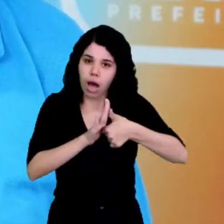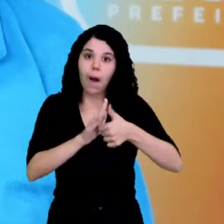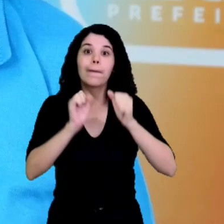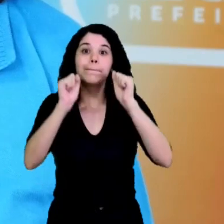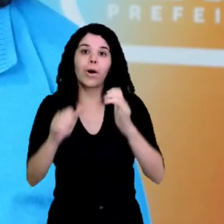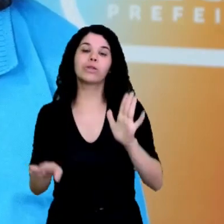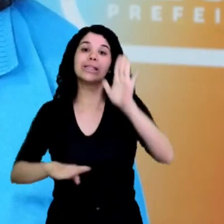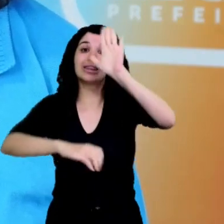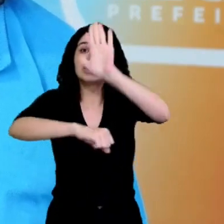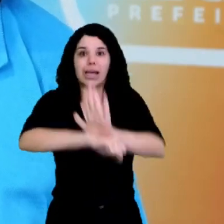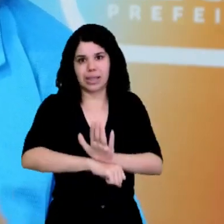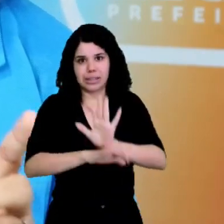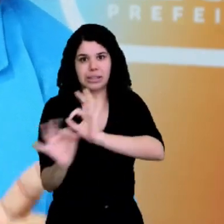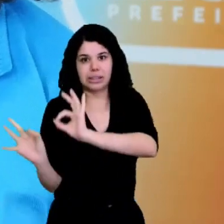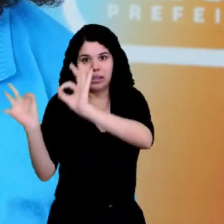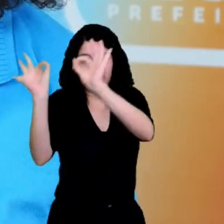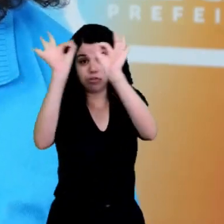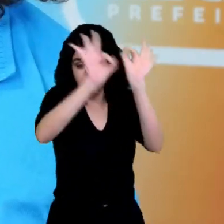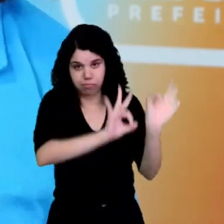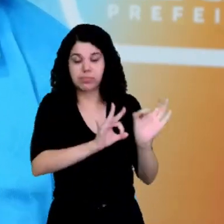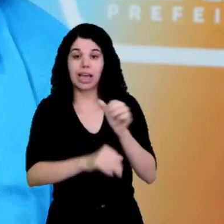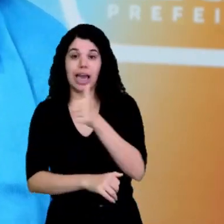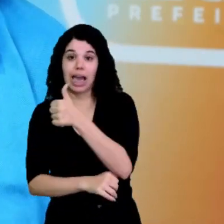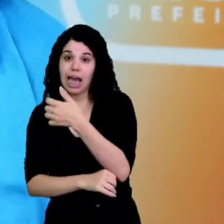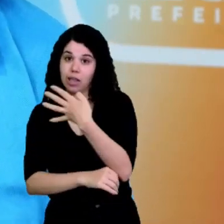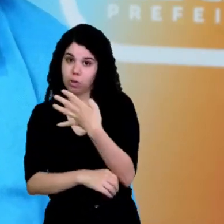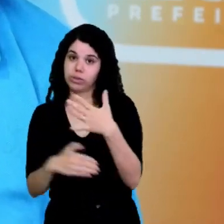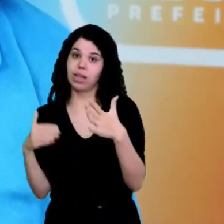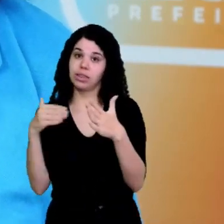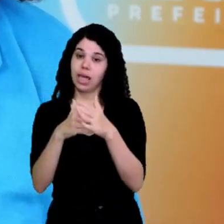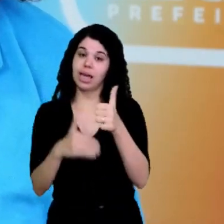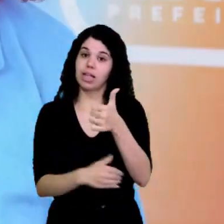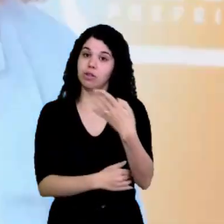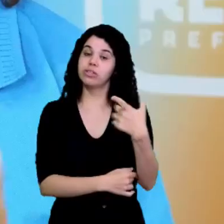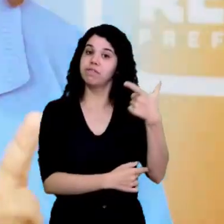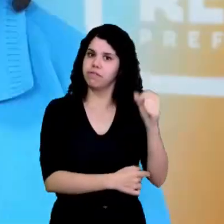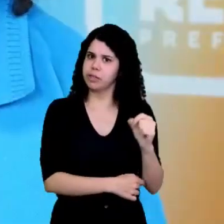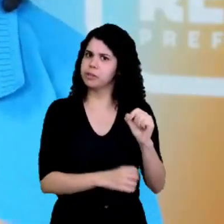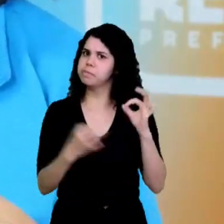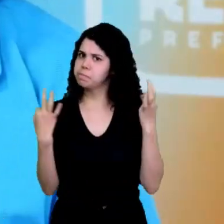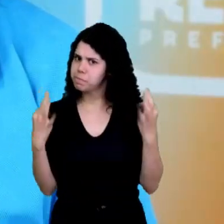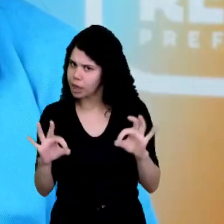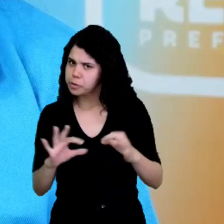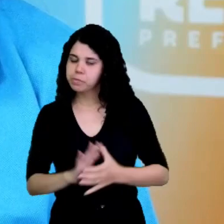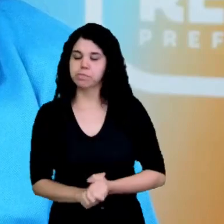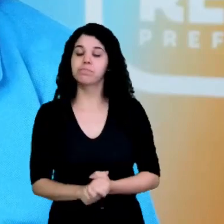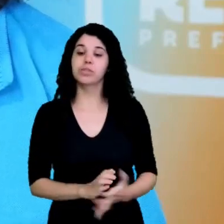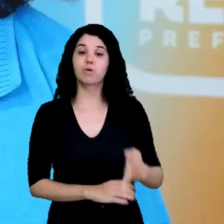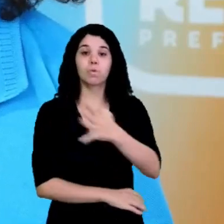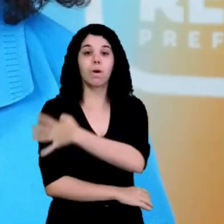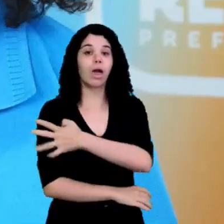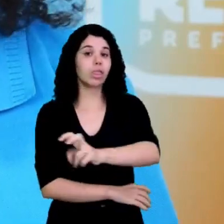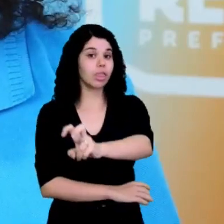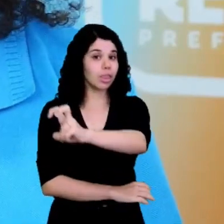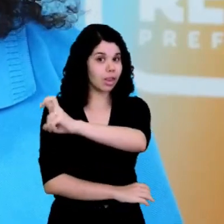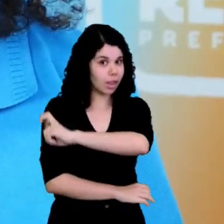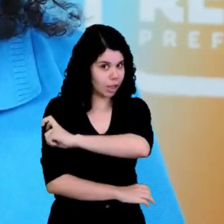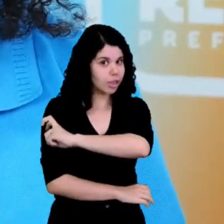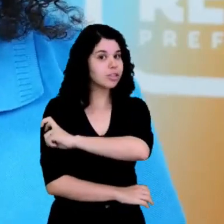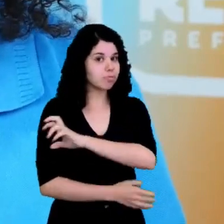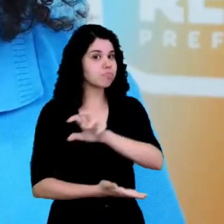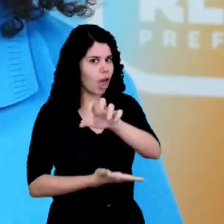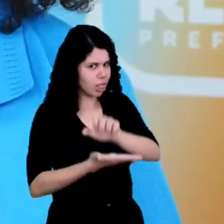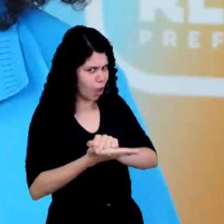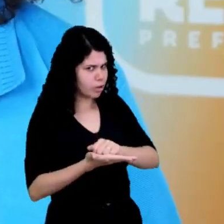veja a tarde. A tarde é das 14 às 14h20, ok? Do quarto e quinto ano, anota aí, hein?